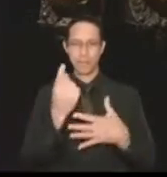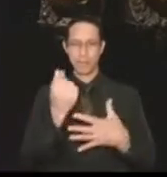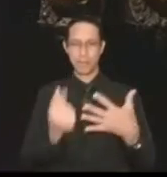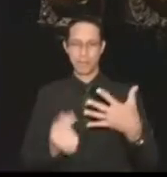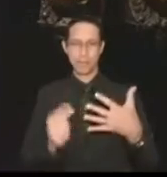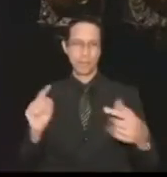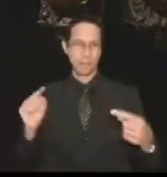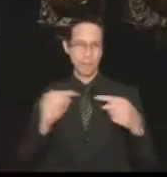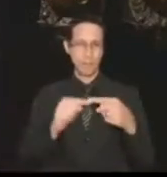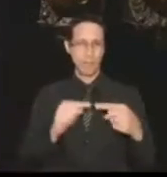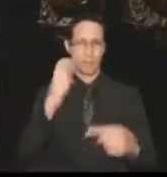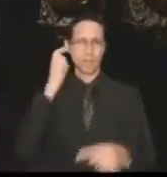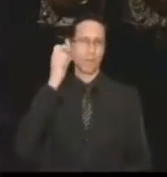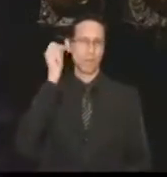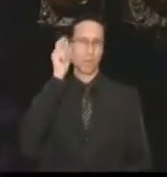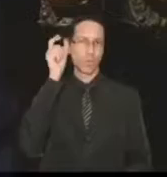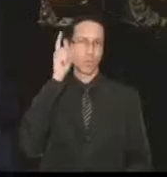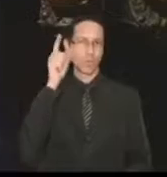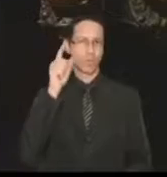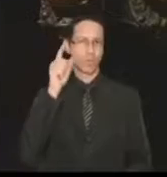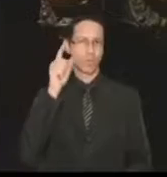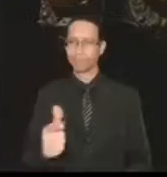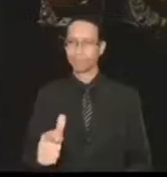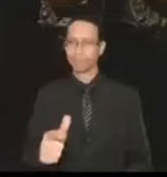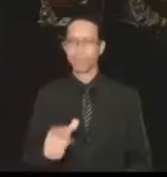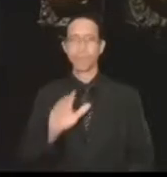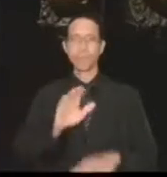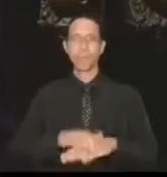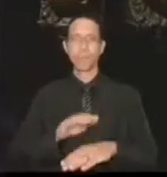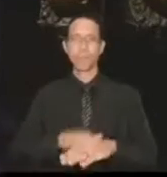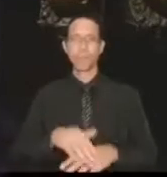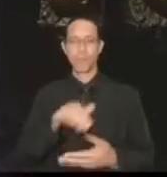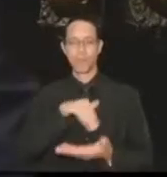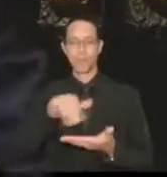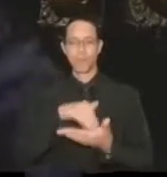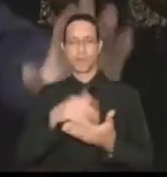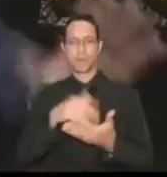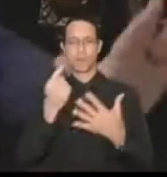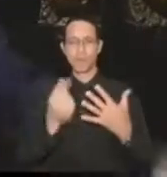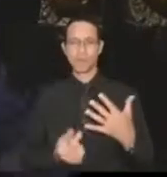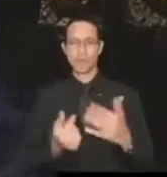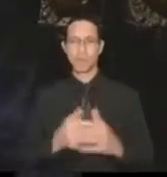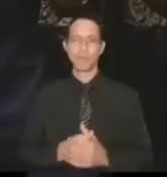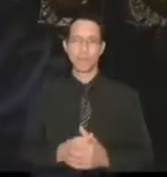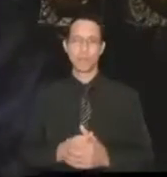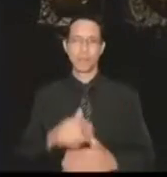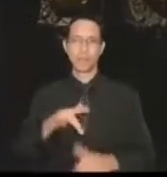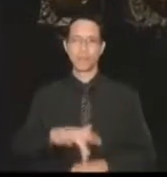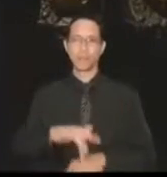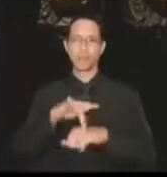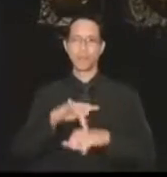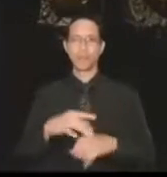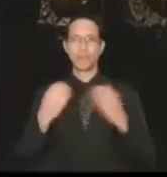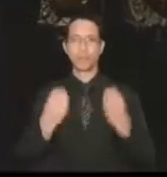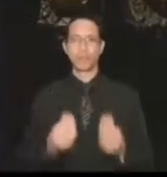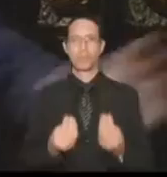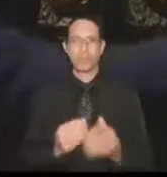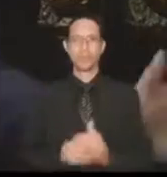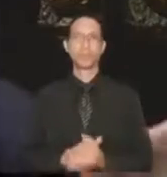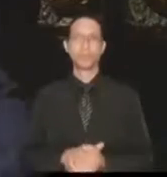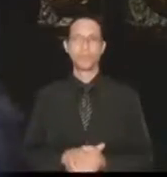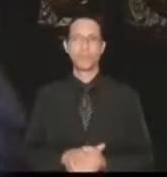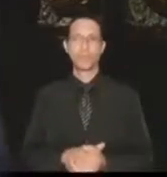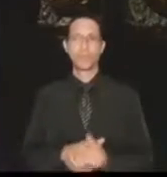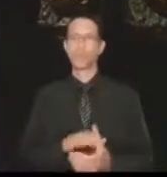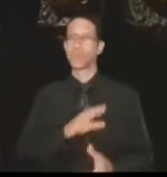E isso vem da Secretaria de Fazenda. E isso é um absurdo. E aí, para tudo, Tainá, se